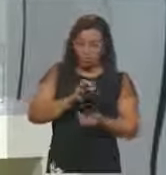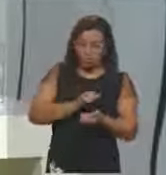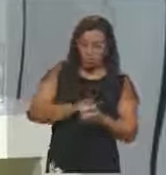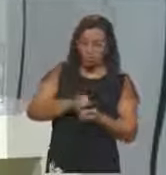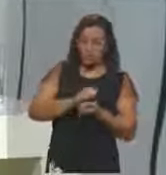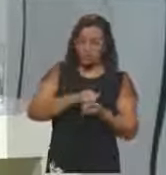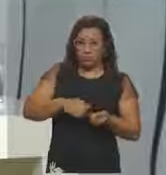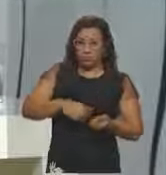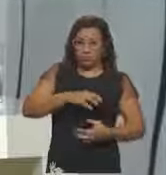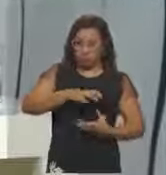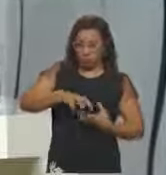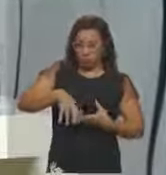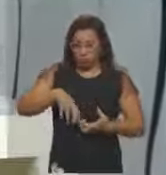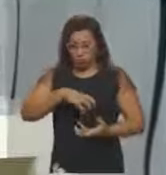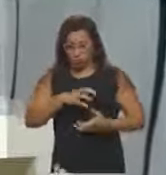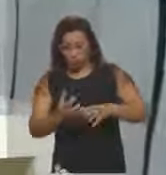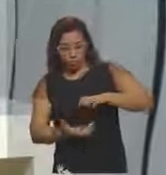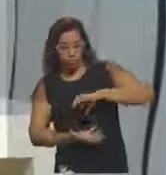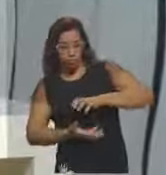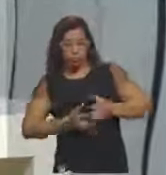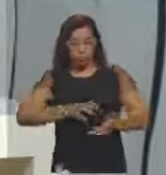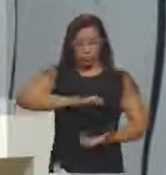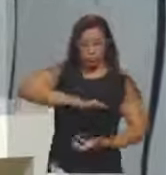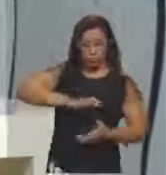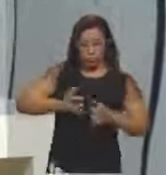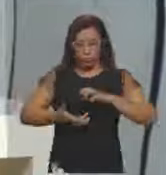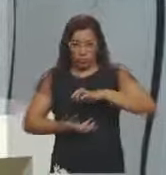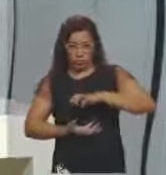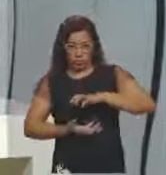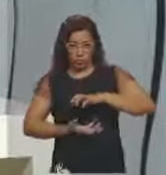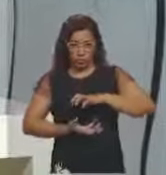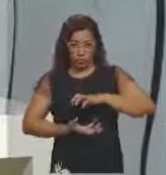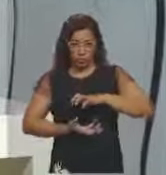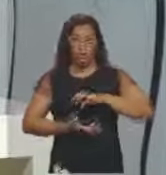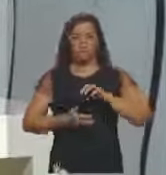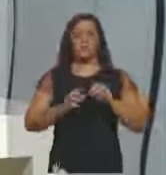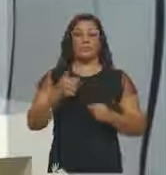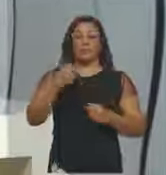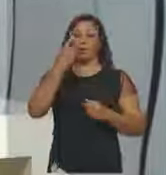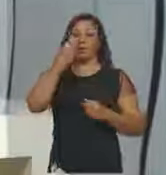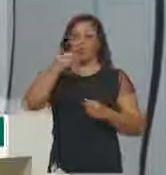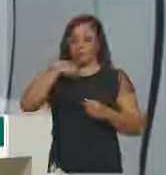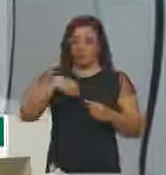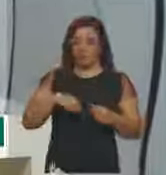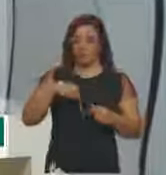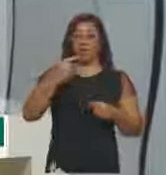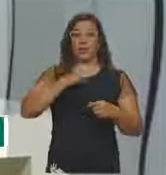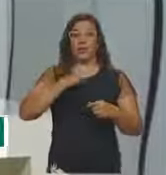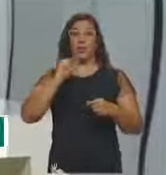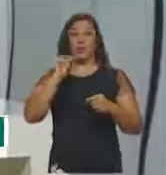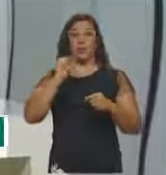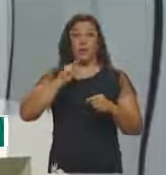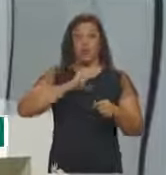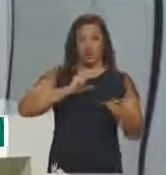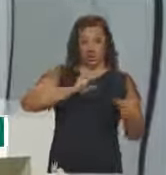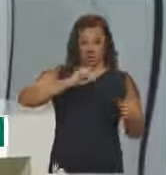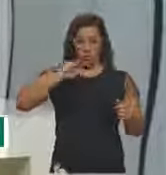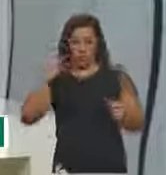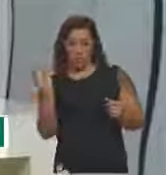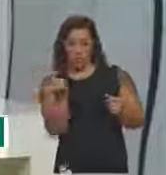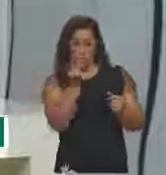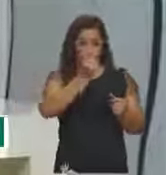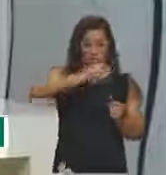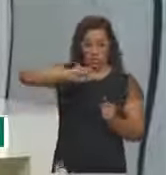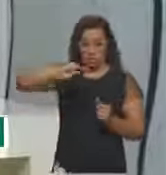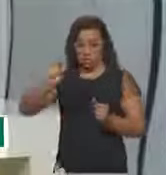de proteína. Saindo, essas moléculas de proteína passa para o intestino delgado, que lá ele vai receber